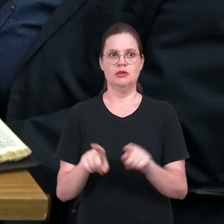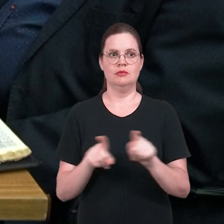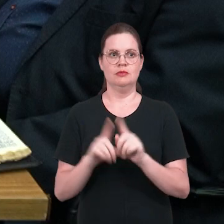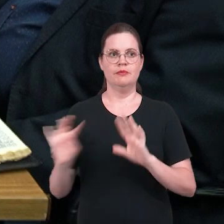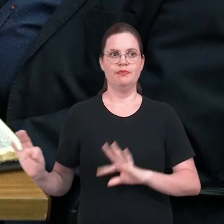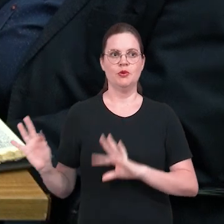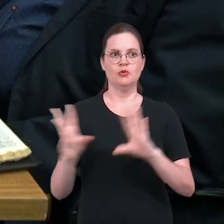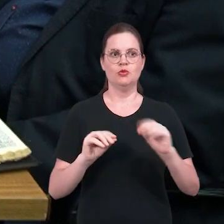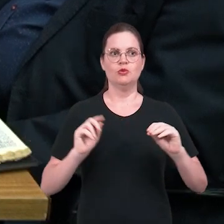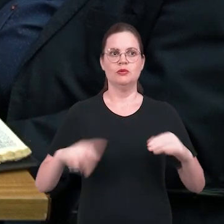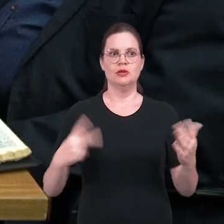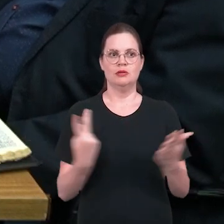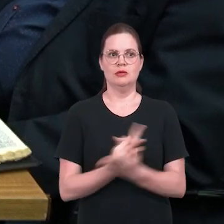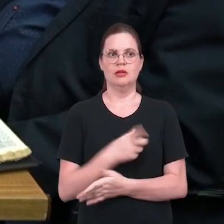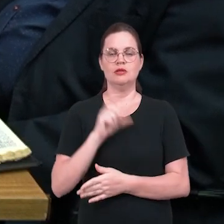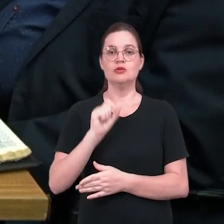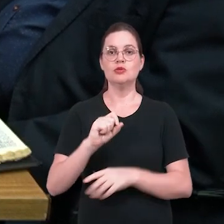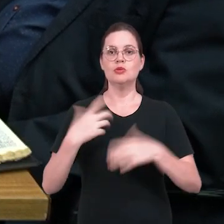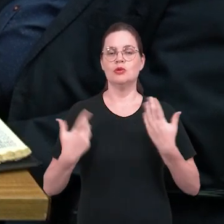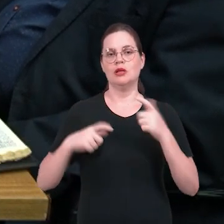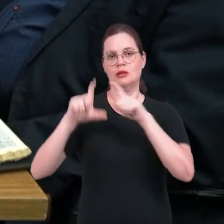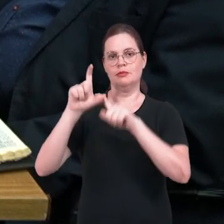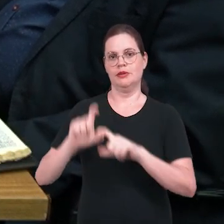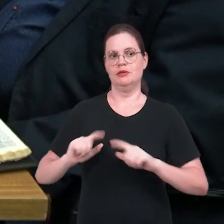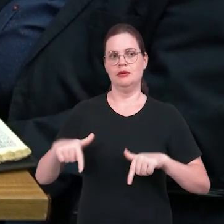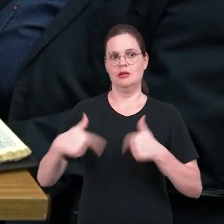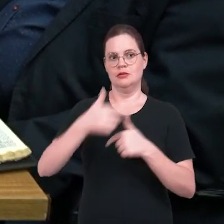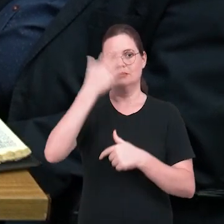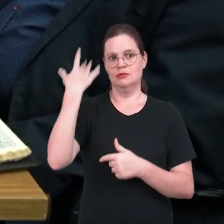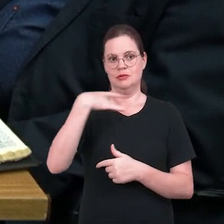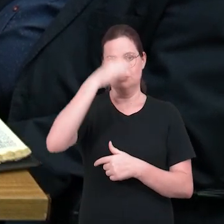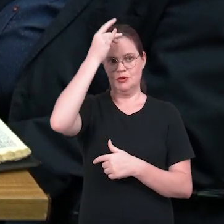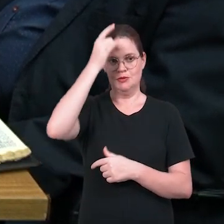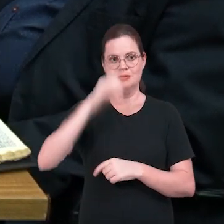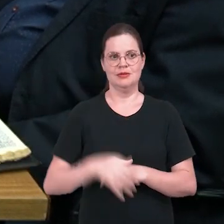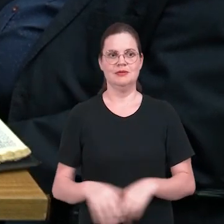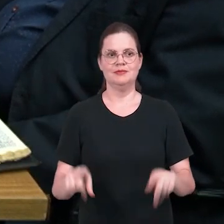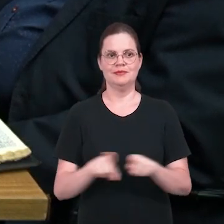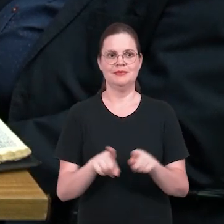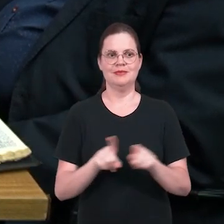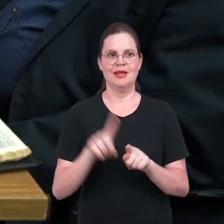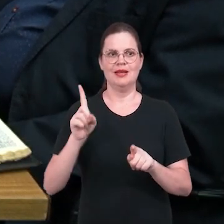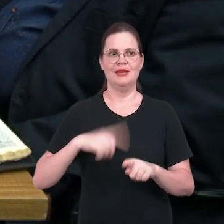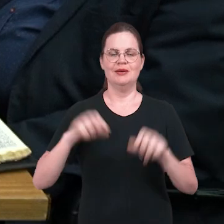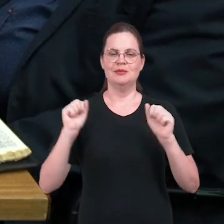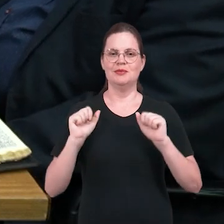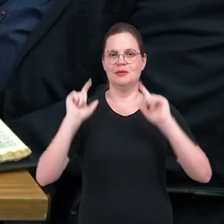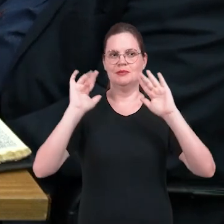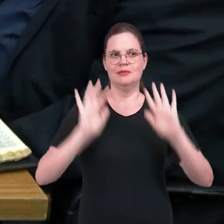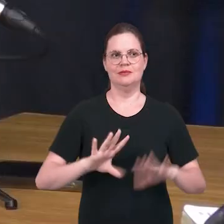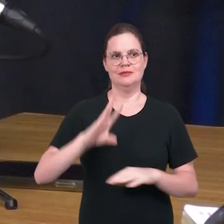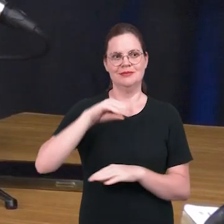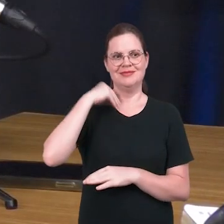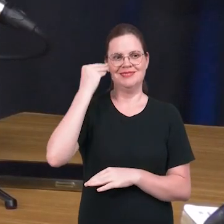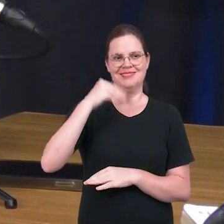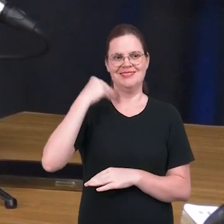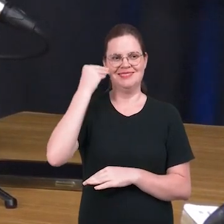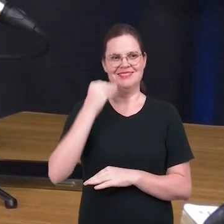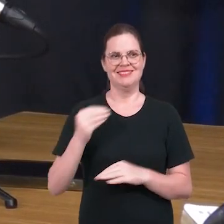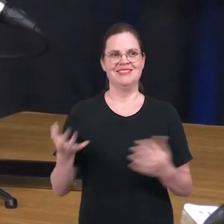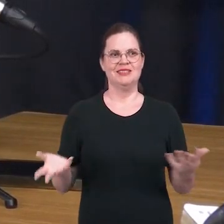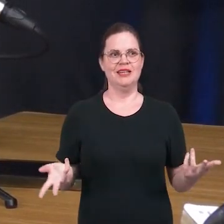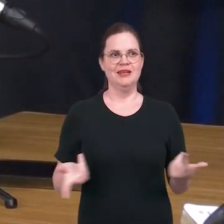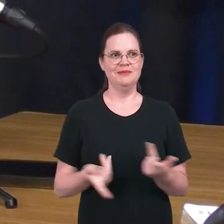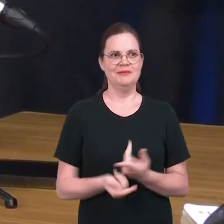totalmente dependente da ação do Espírito Santo em suas vidas, né? Aliás, Então, isso é uma experiência maravilhosa que